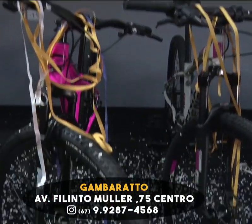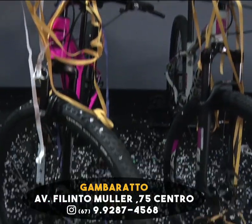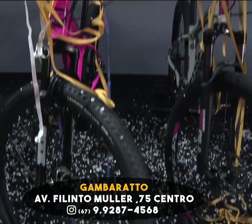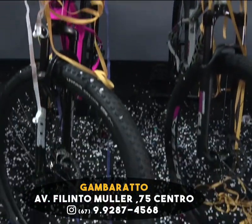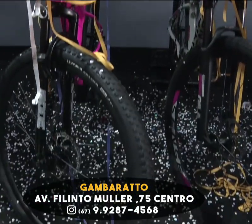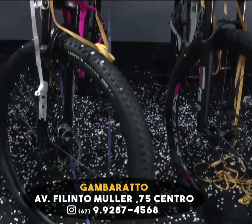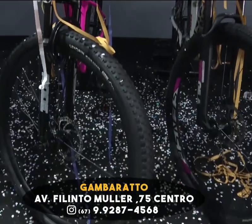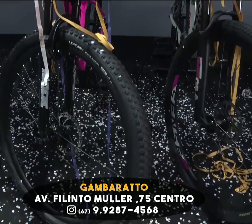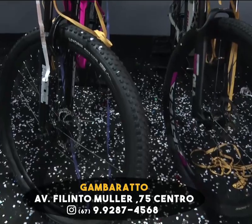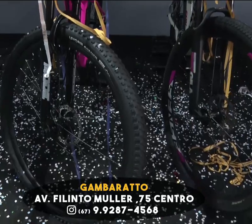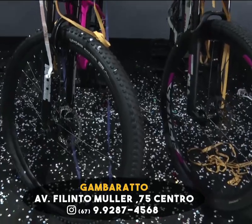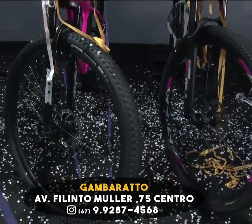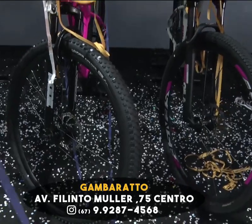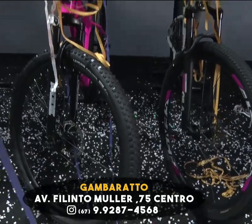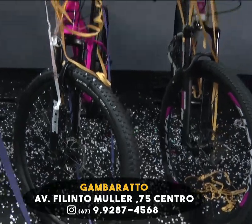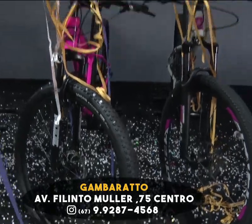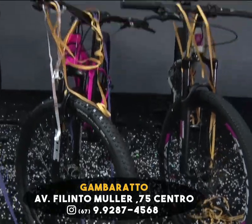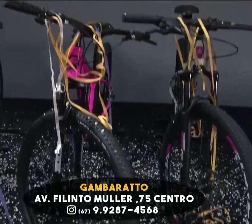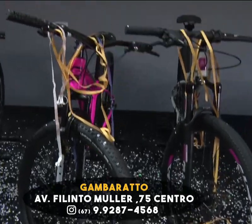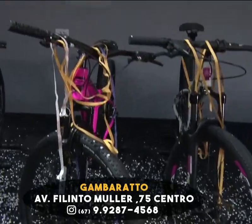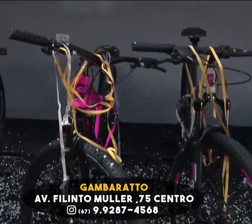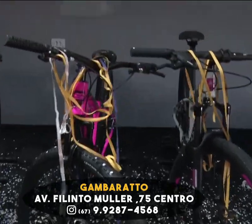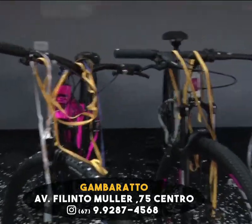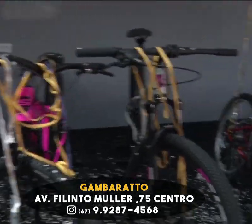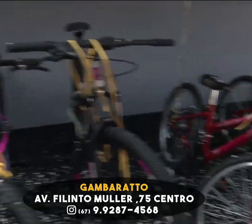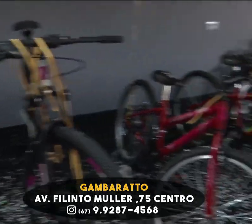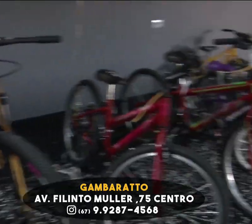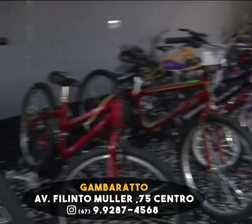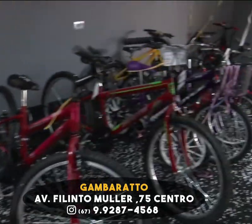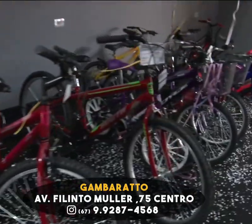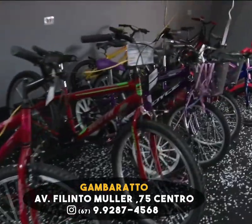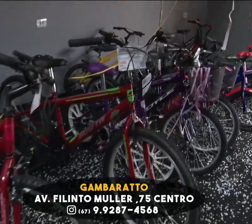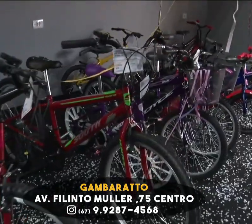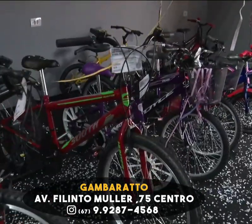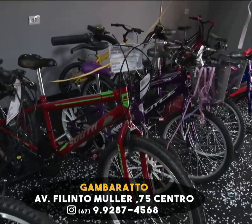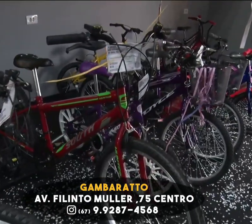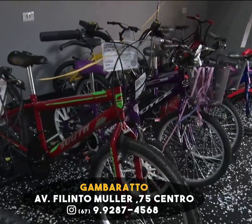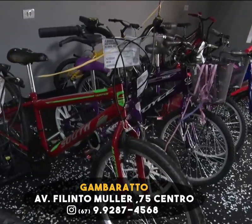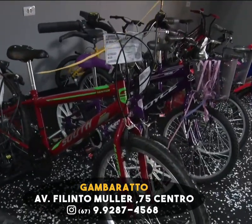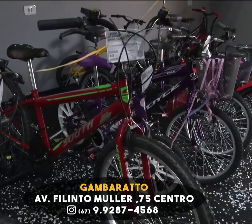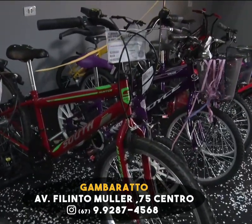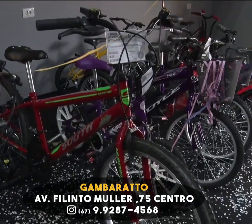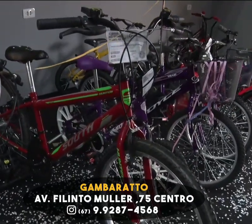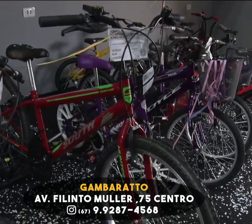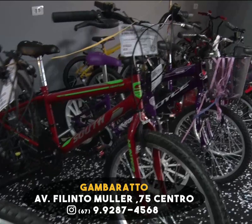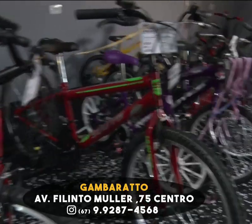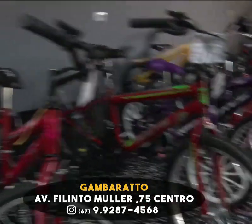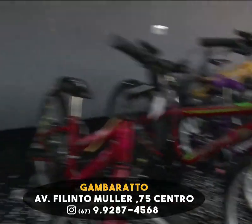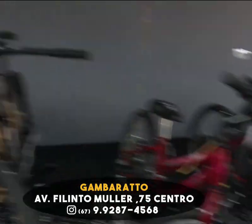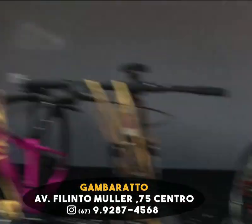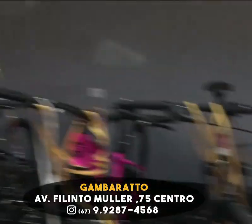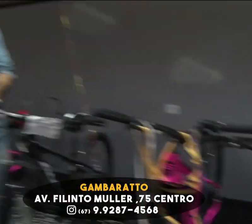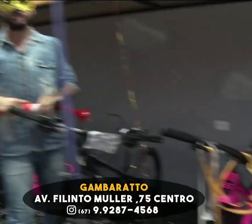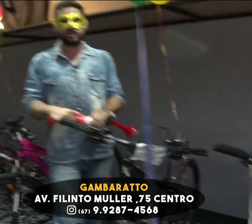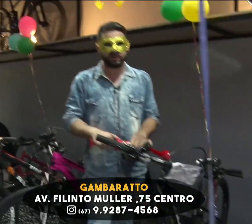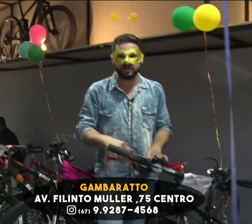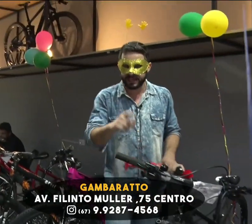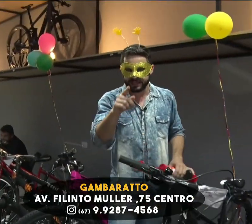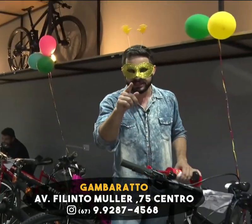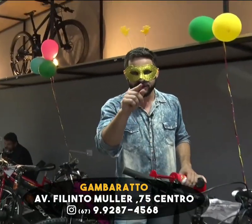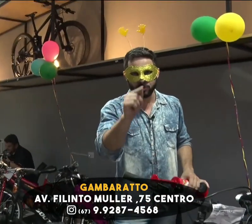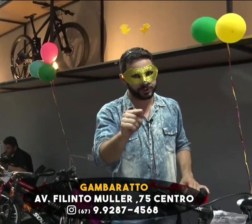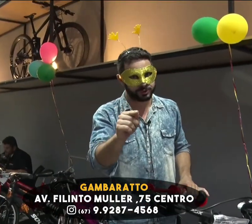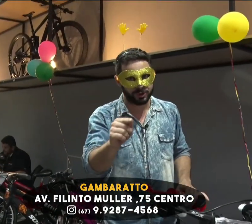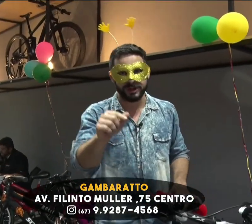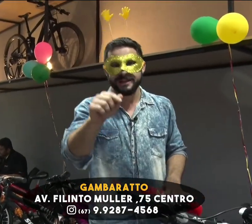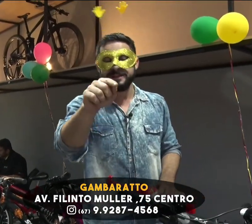alumínio na promoção completaça. Temos também, ó, bicicletas infantis com até 50% de desconto. E